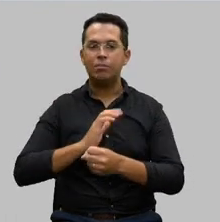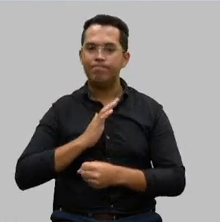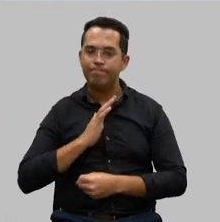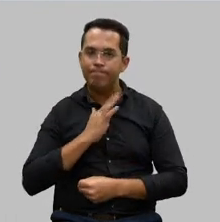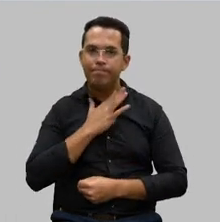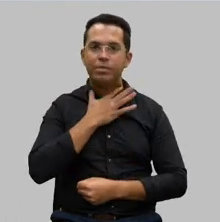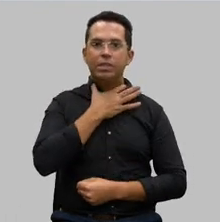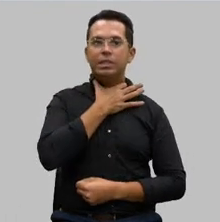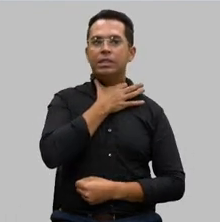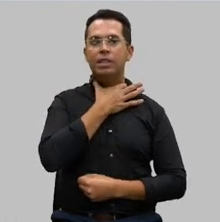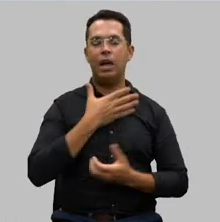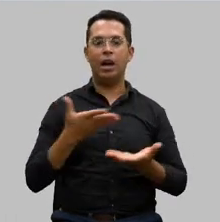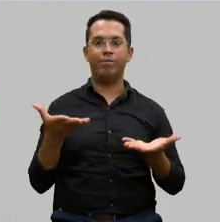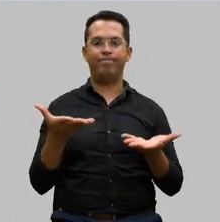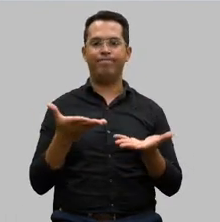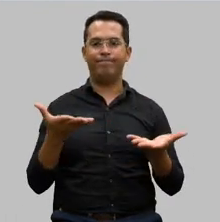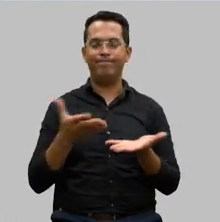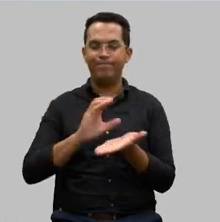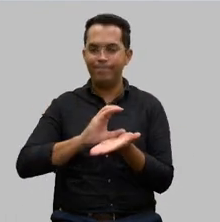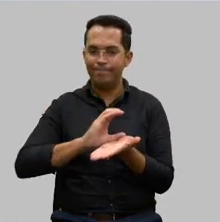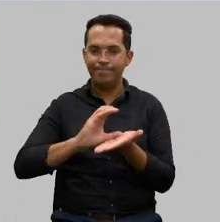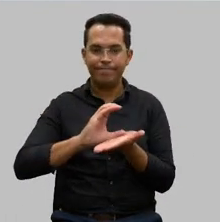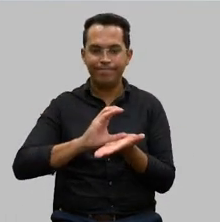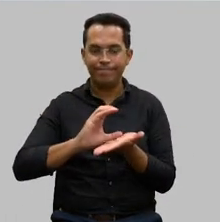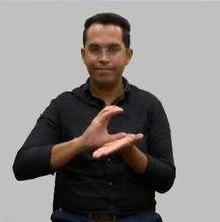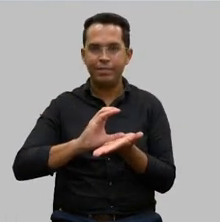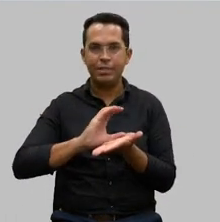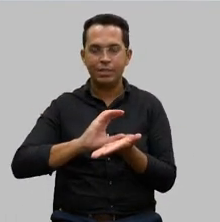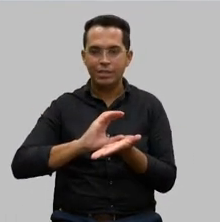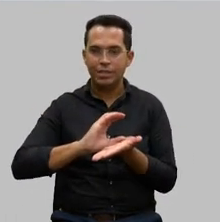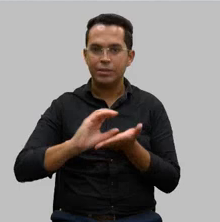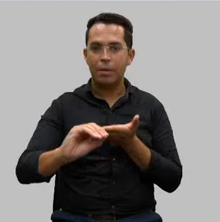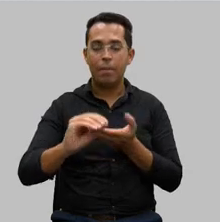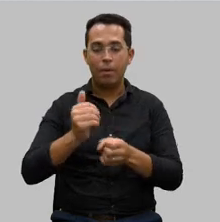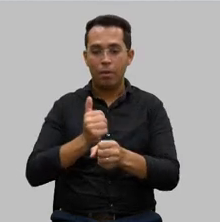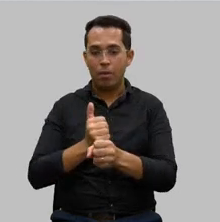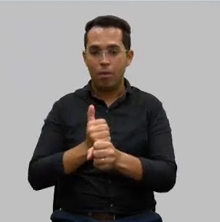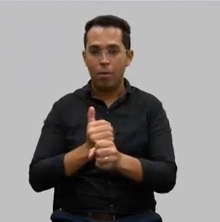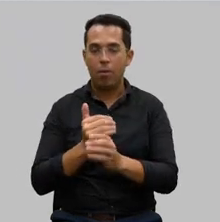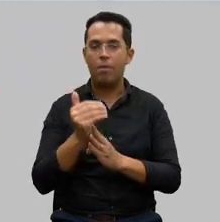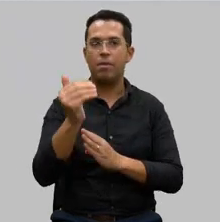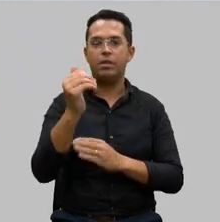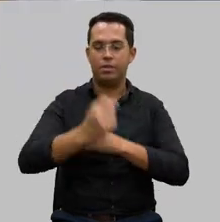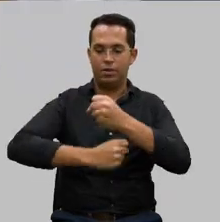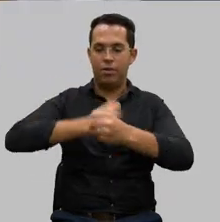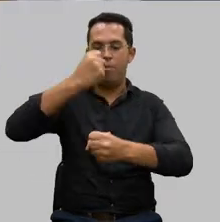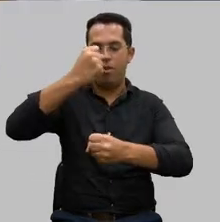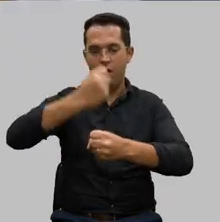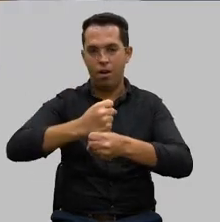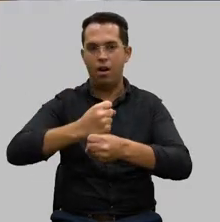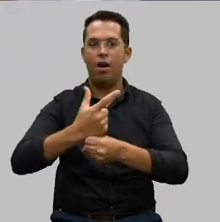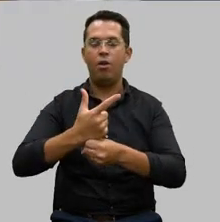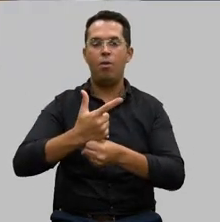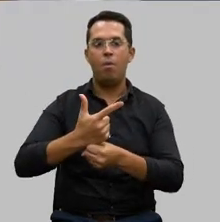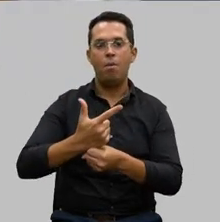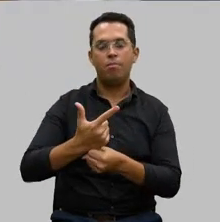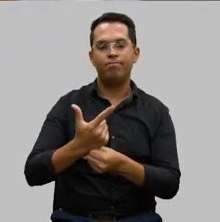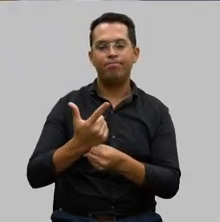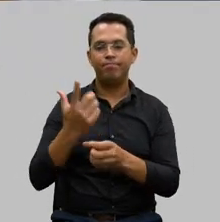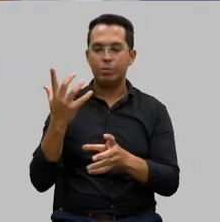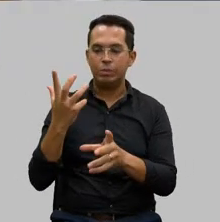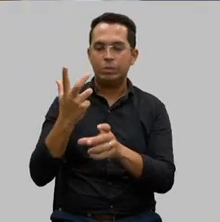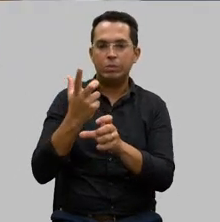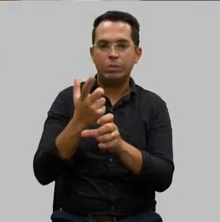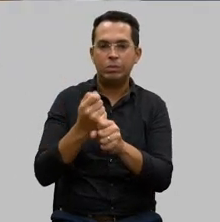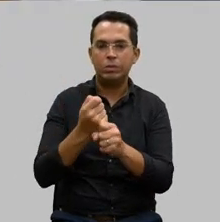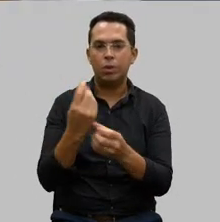para ver se a gente consegue fechar a folha já iniciar o ano já com um trocadinho pensando para pagar a folha